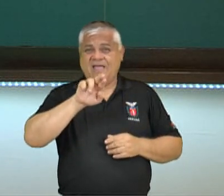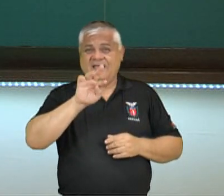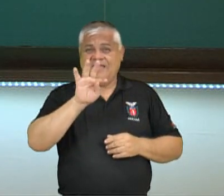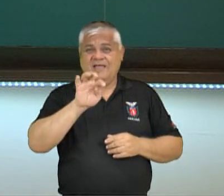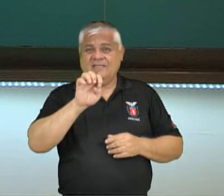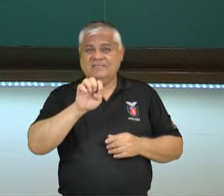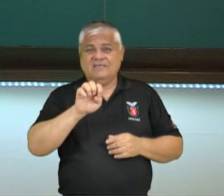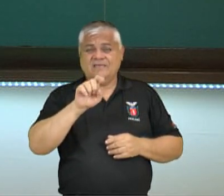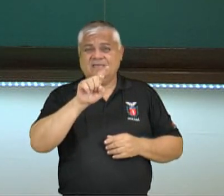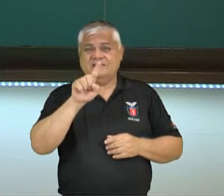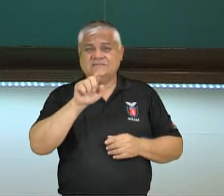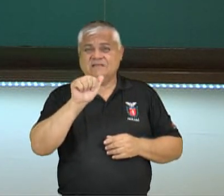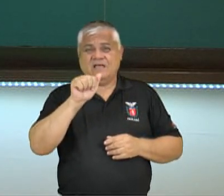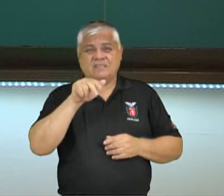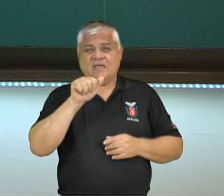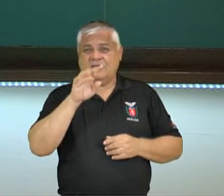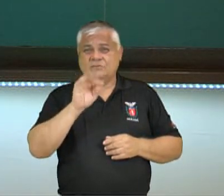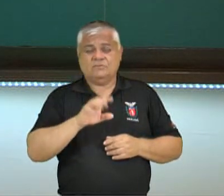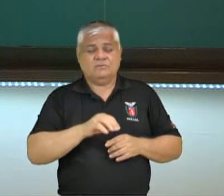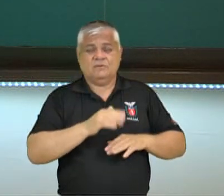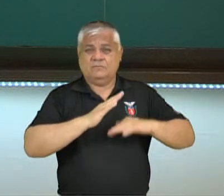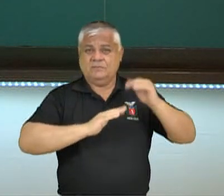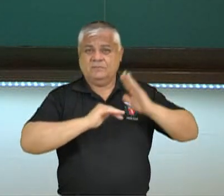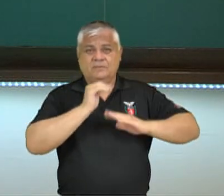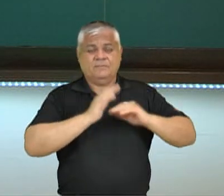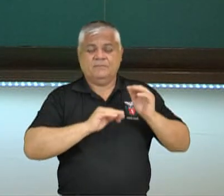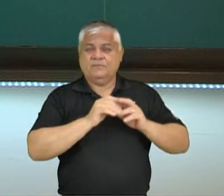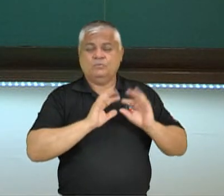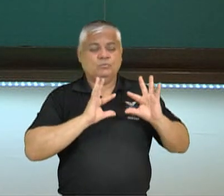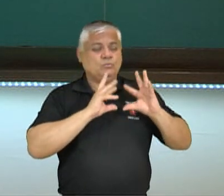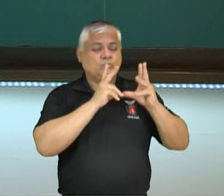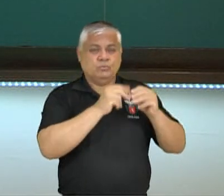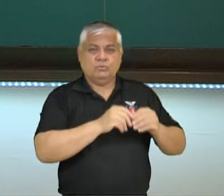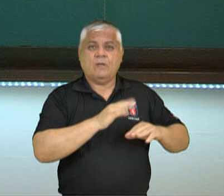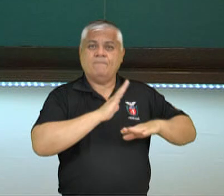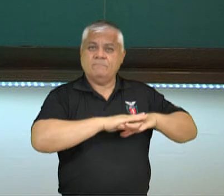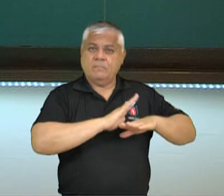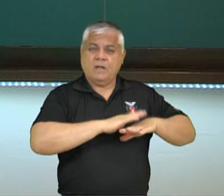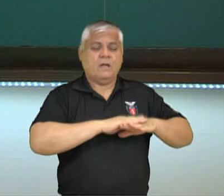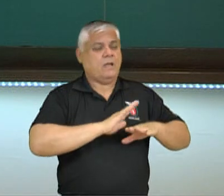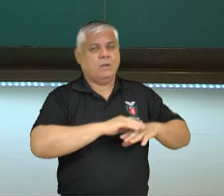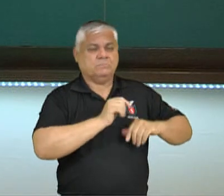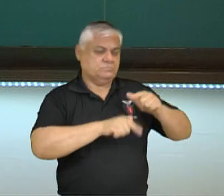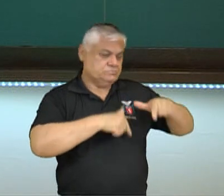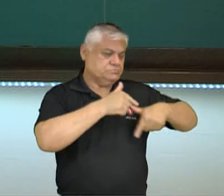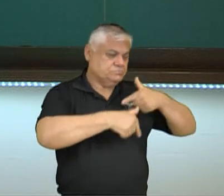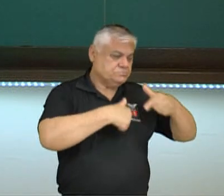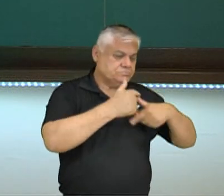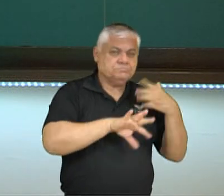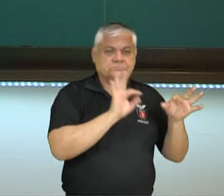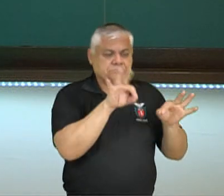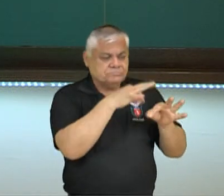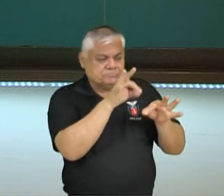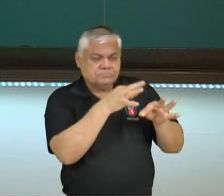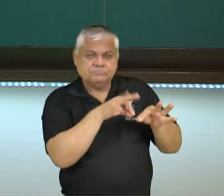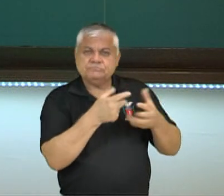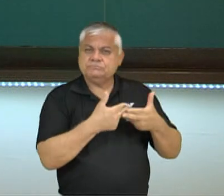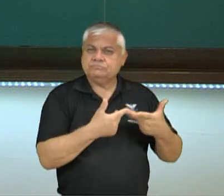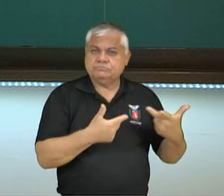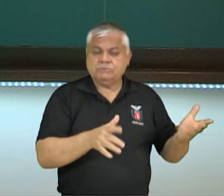Industrial, grande parte, ou quase toda a mercadoria era feita à mão, né? Os trabalhos